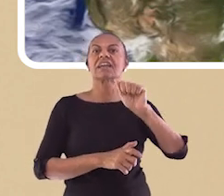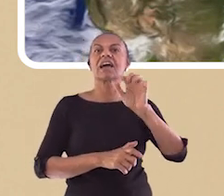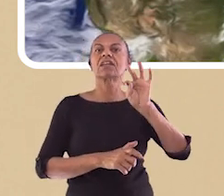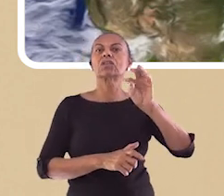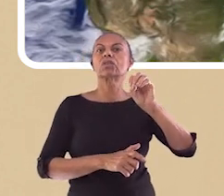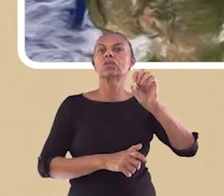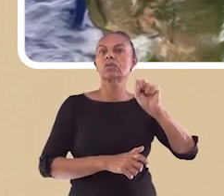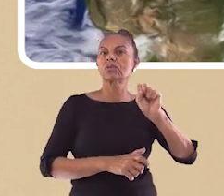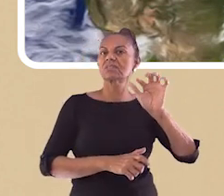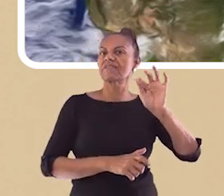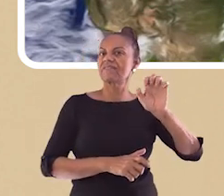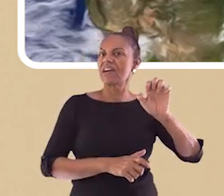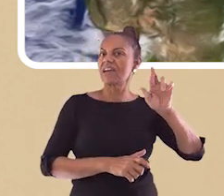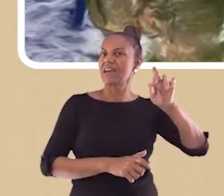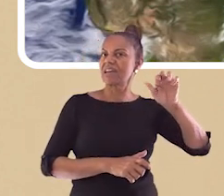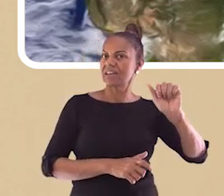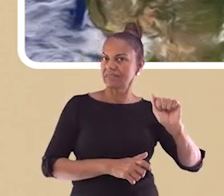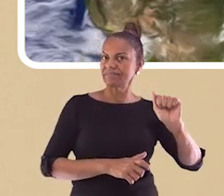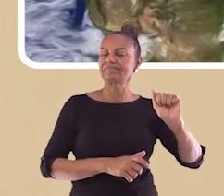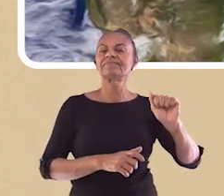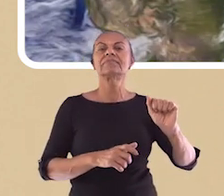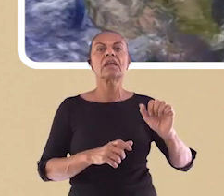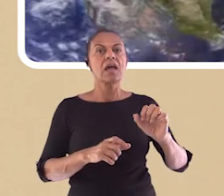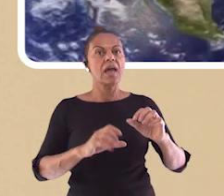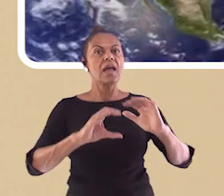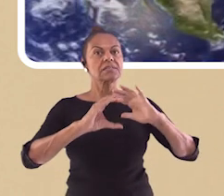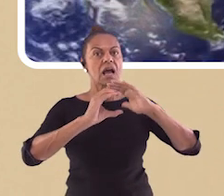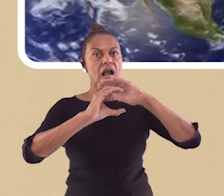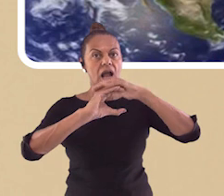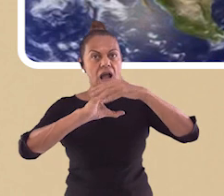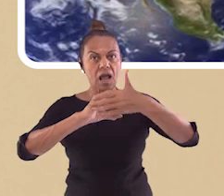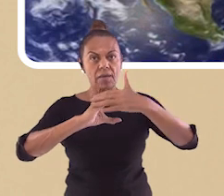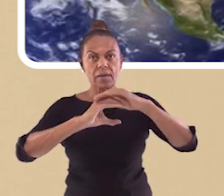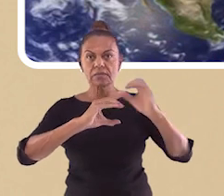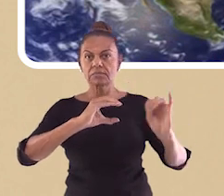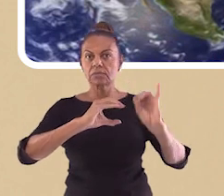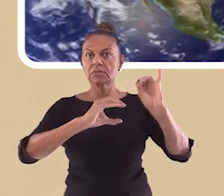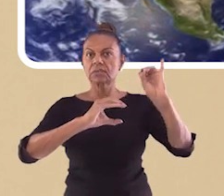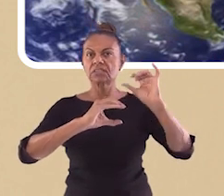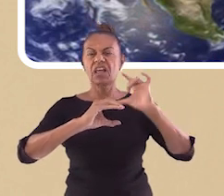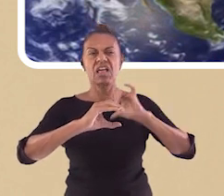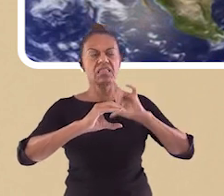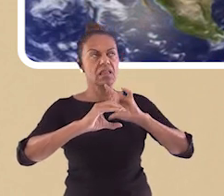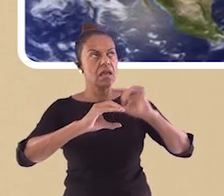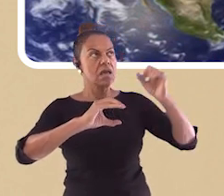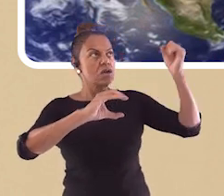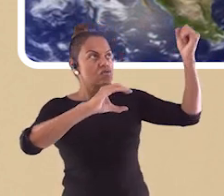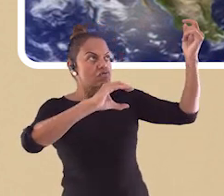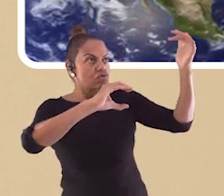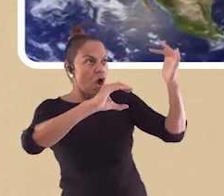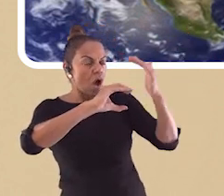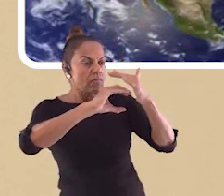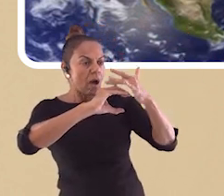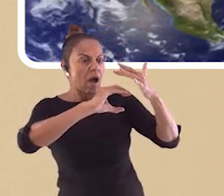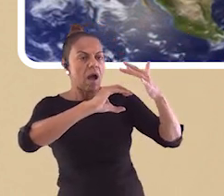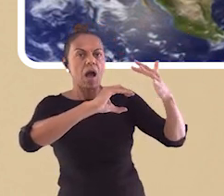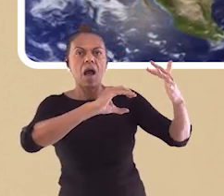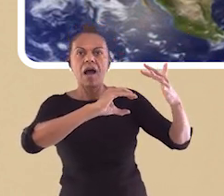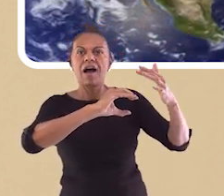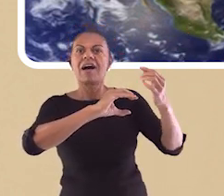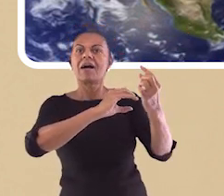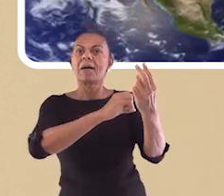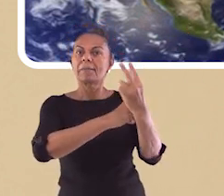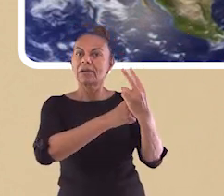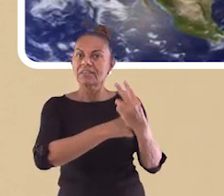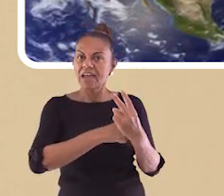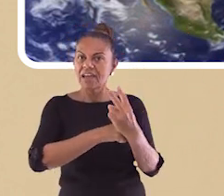uma grande concentração do gás ozônio. Essa camada é importante, pois retém parte dos raios solares diminuindo